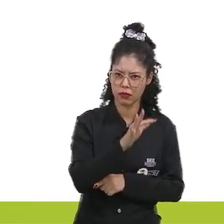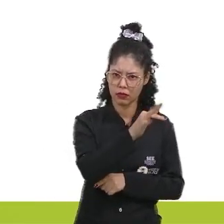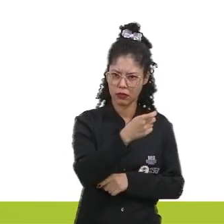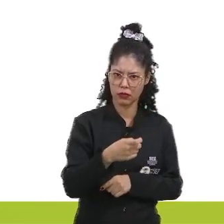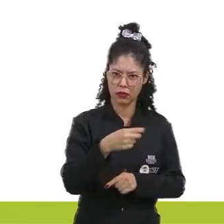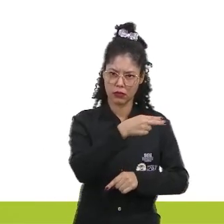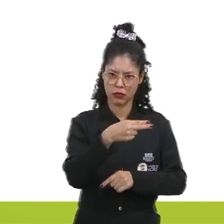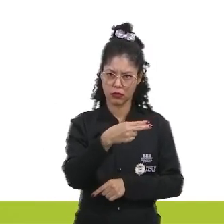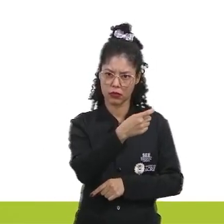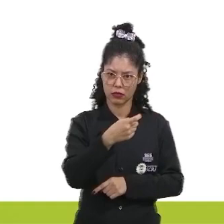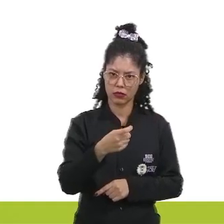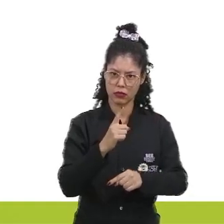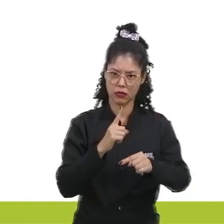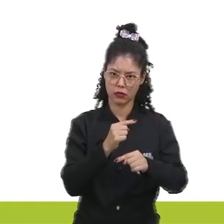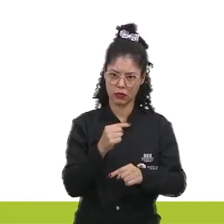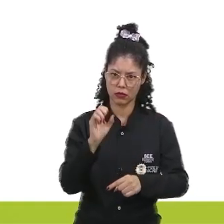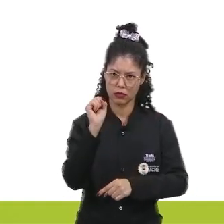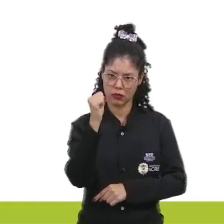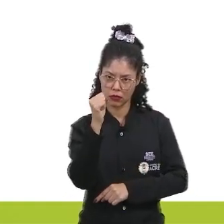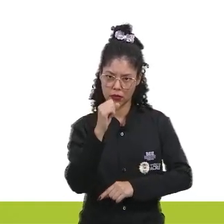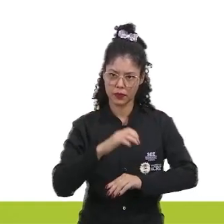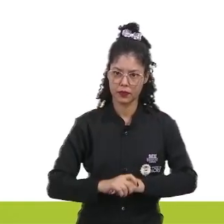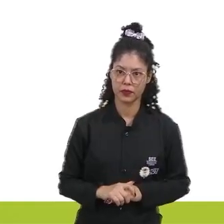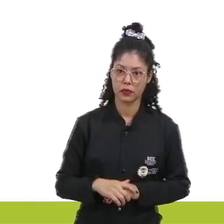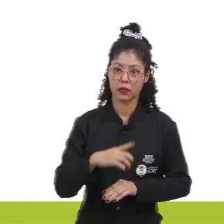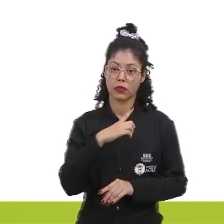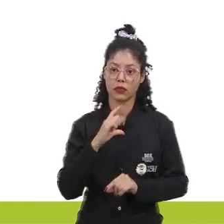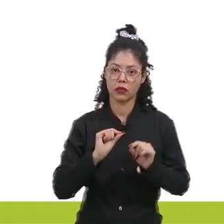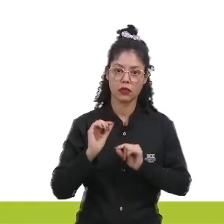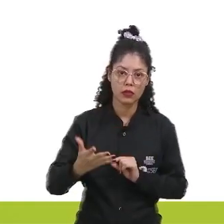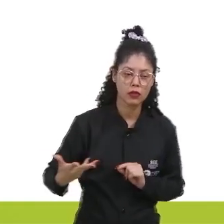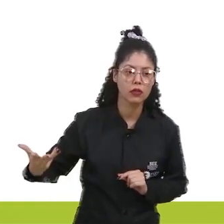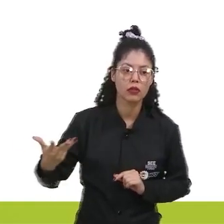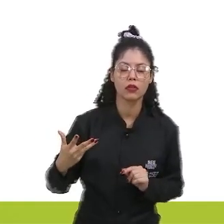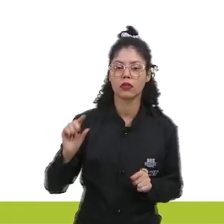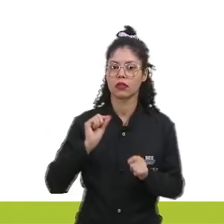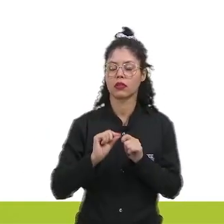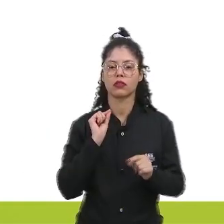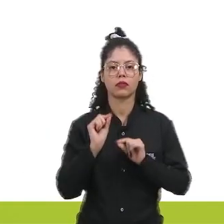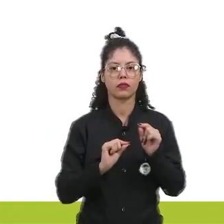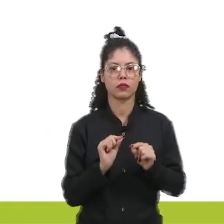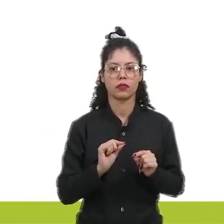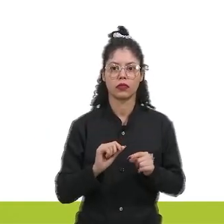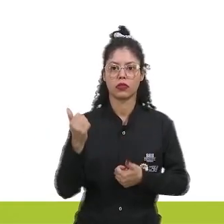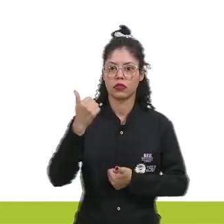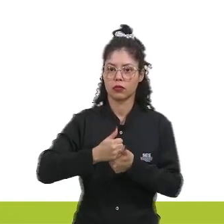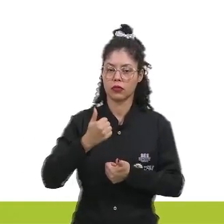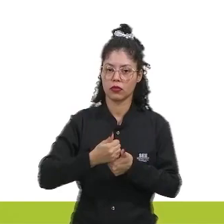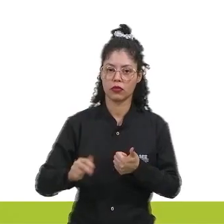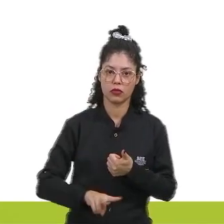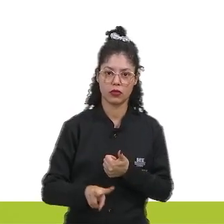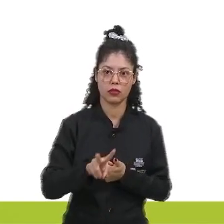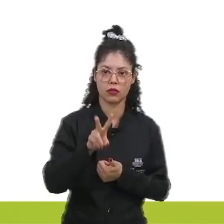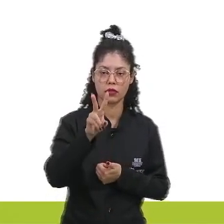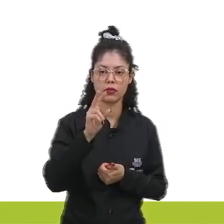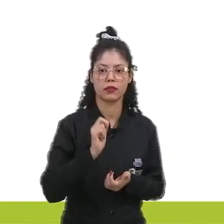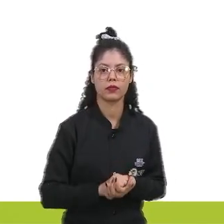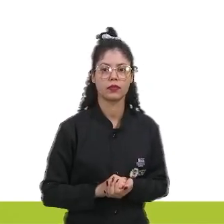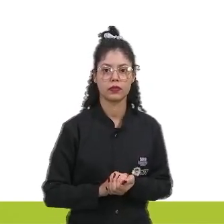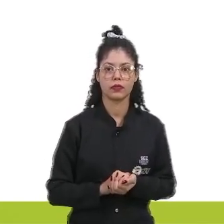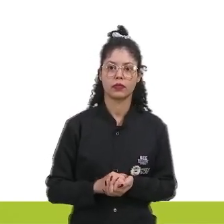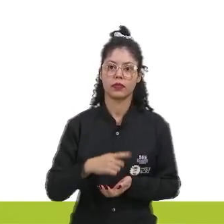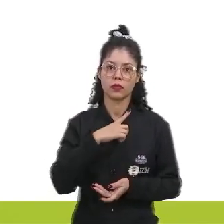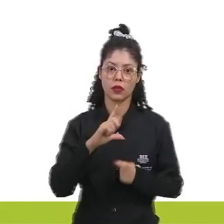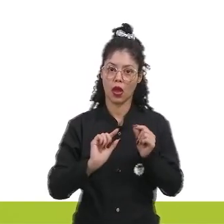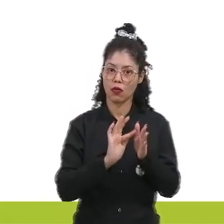x menos 8. Gente, basicamente o que a gente vai fazer aqui, ó? A gente vai substituir os valores, né? Você pega a